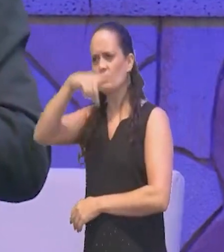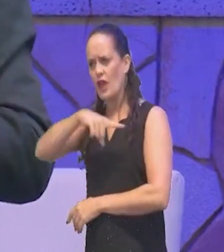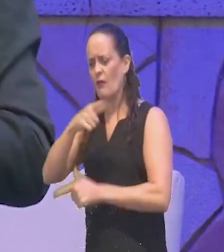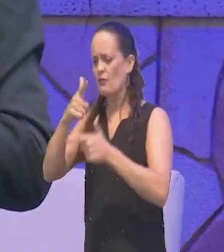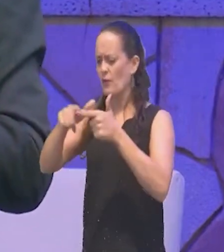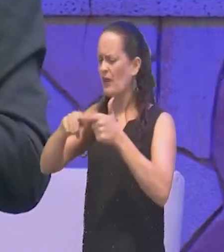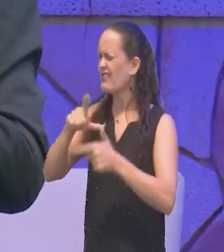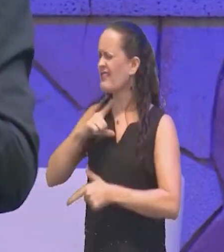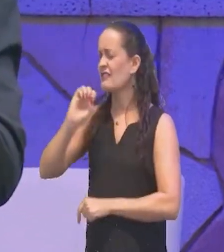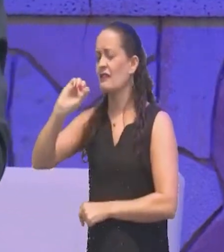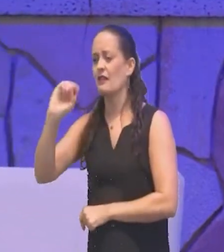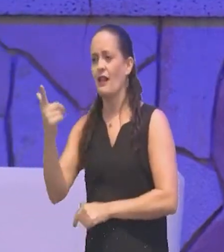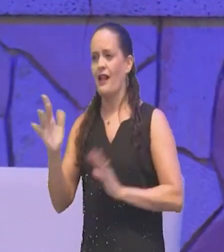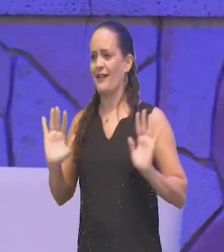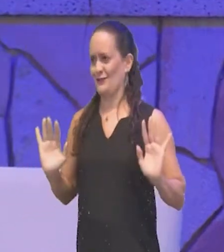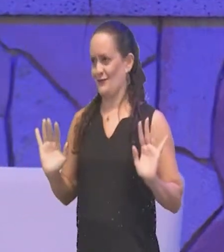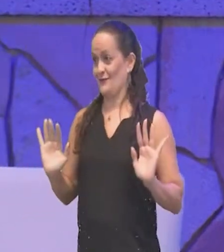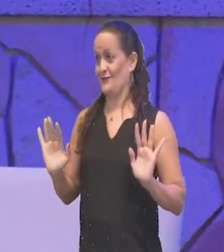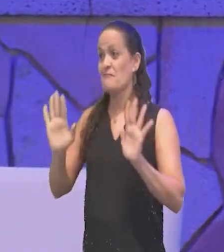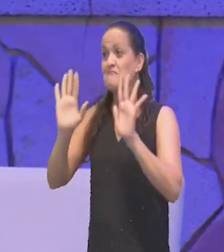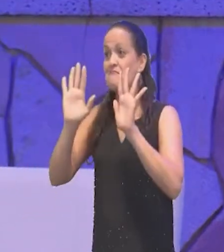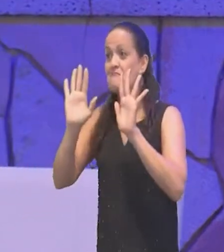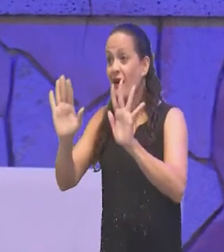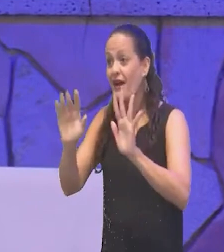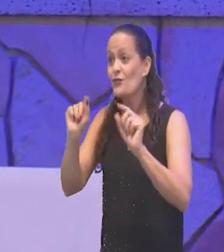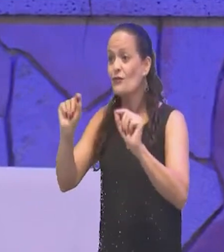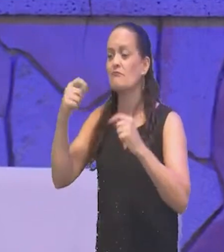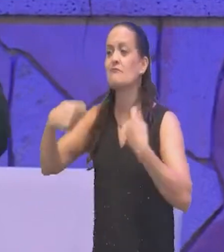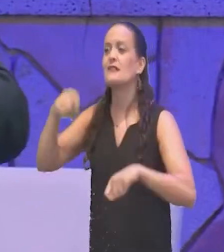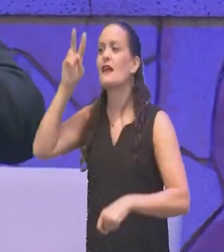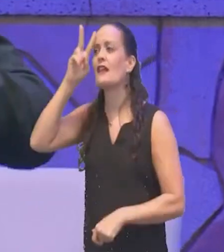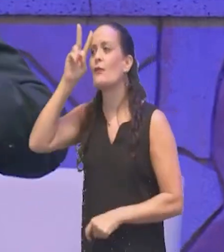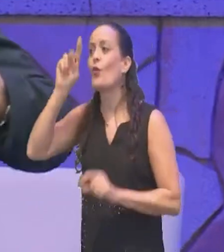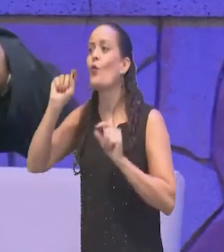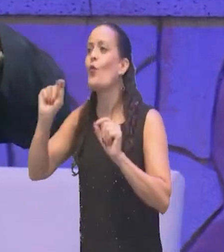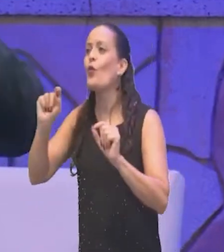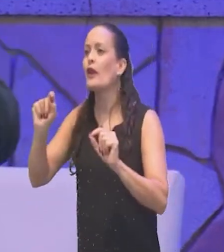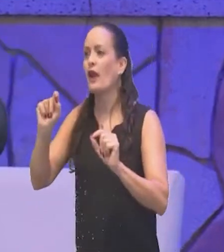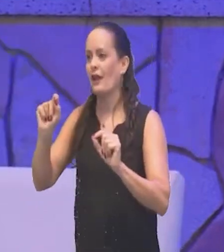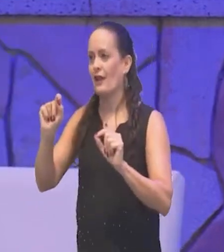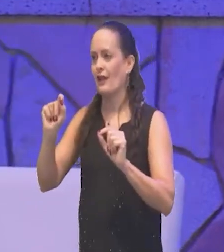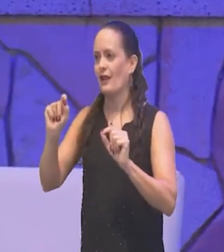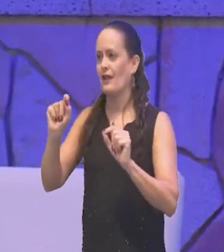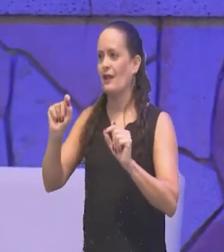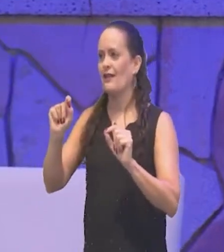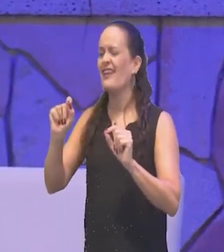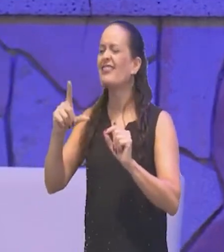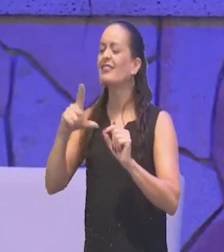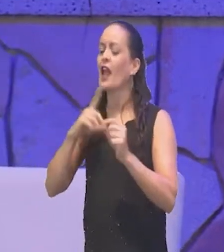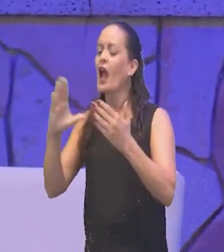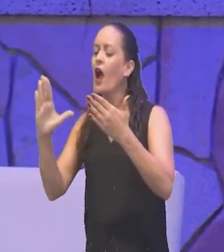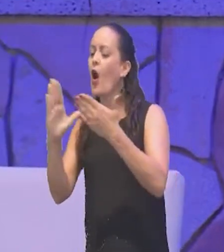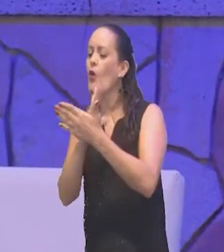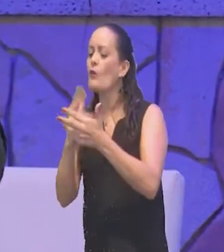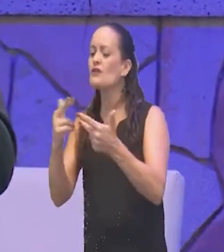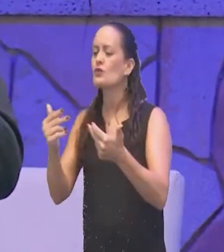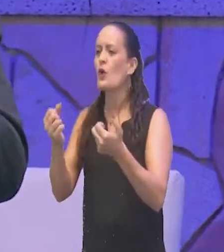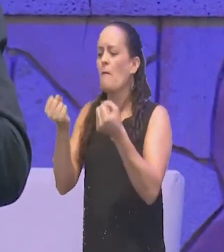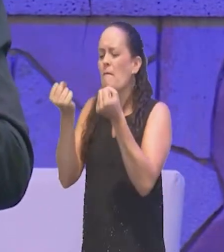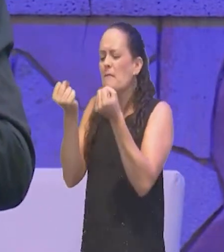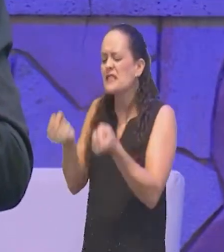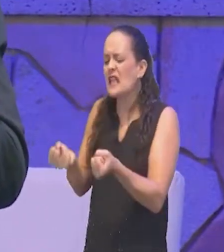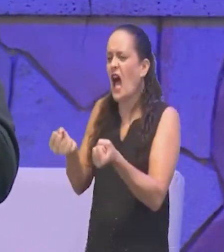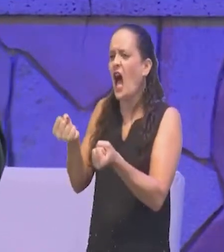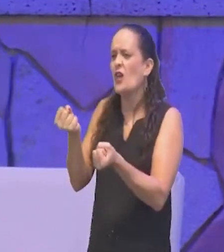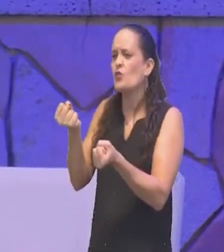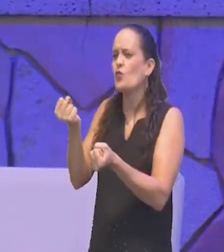dificuldades. E outra coisa importante que nós precisamos nos lembrar neste momento, para nos livrarmos de certos pesos e certas culpas, é que